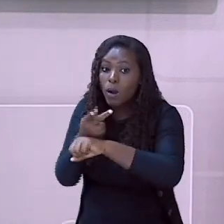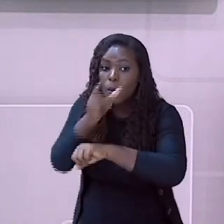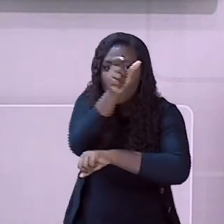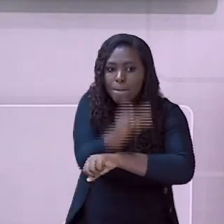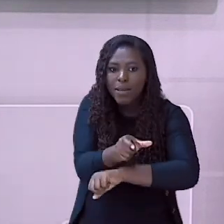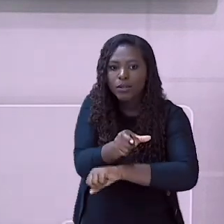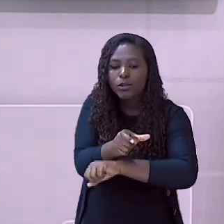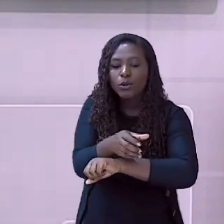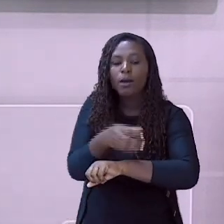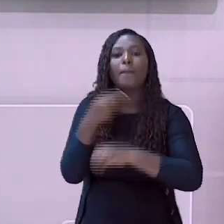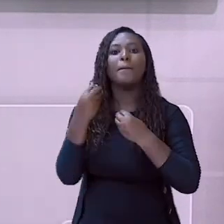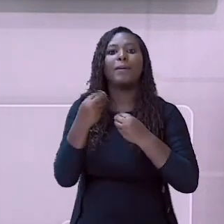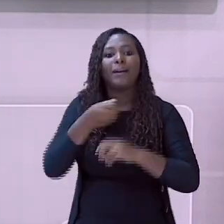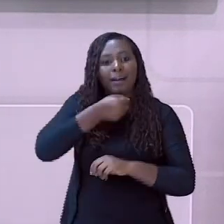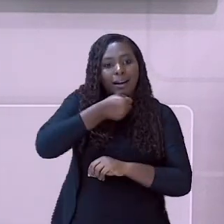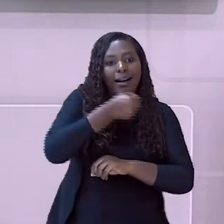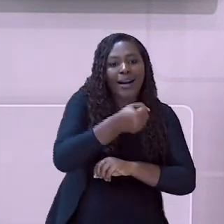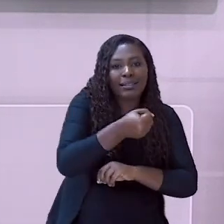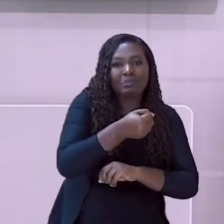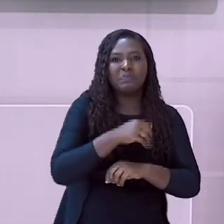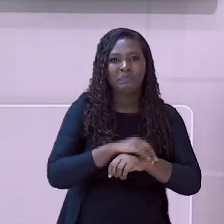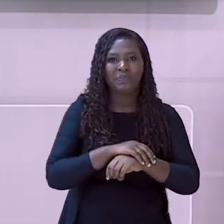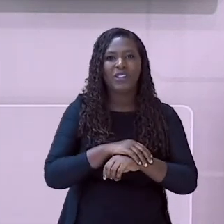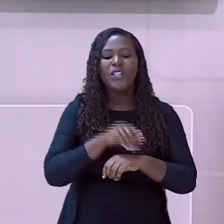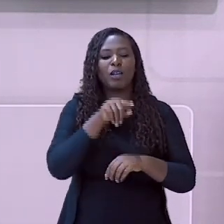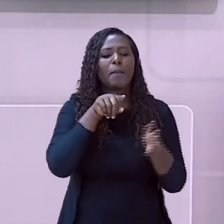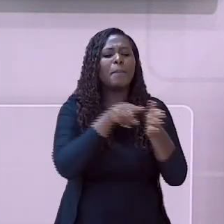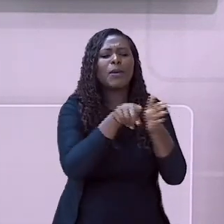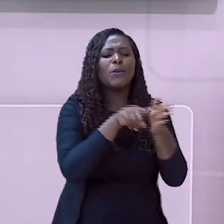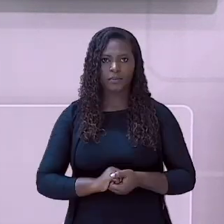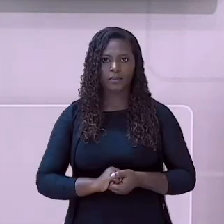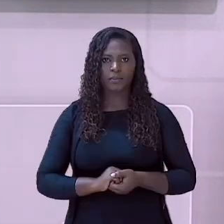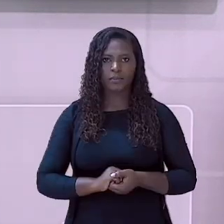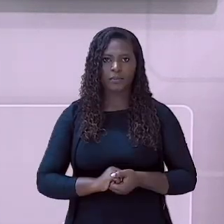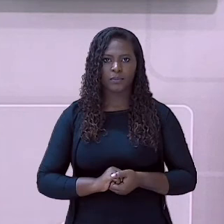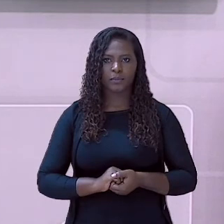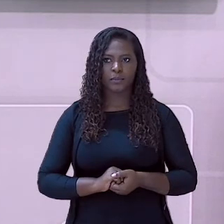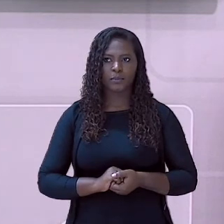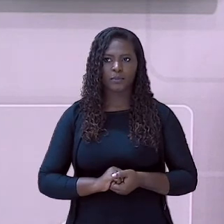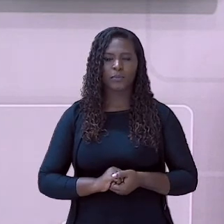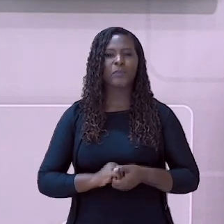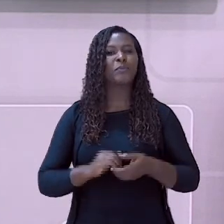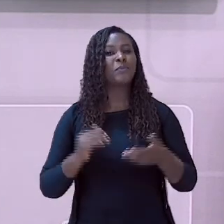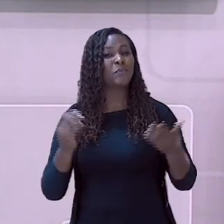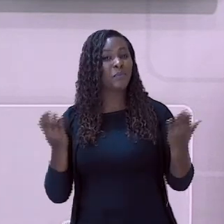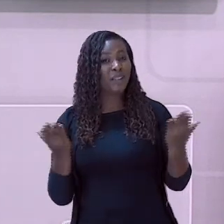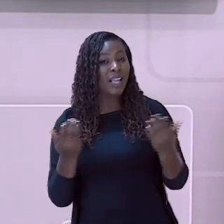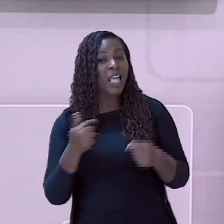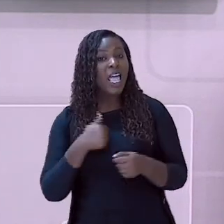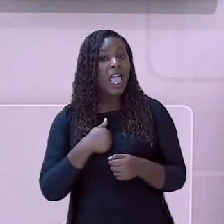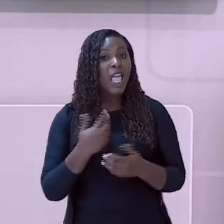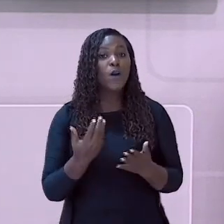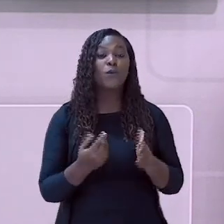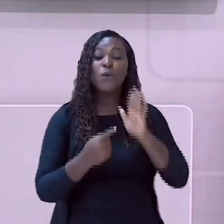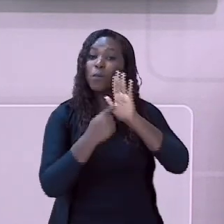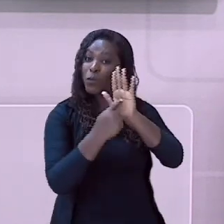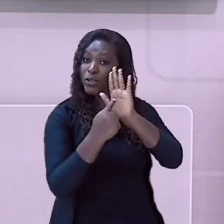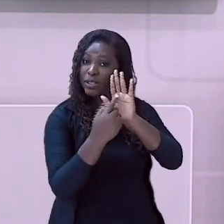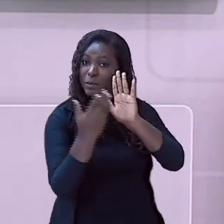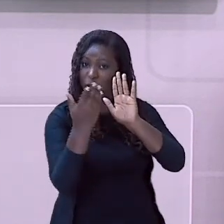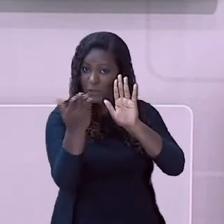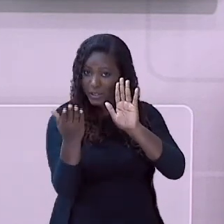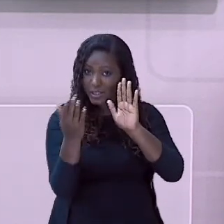algumas coisas sobre o trabalho dessa pessoa, sobre a função dessa pessoa. Eu trouxe aqui algumas sugestões de perguntas para a